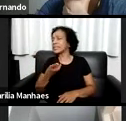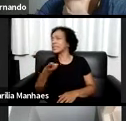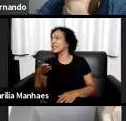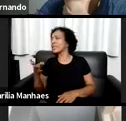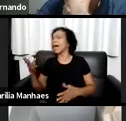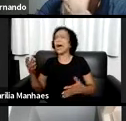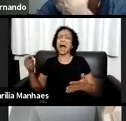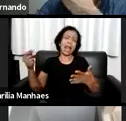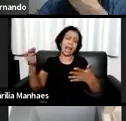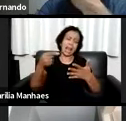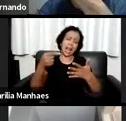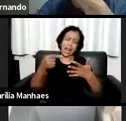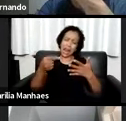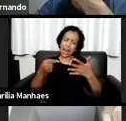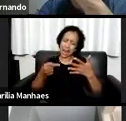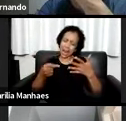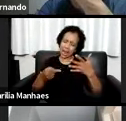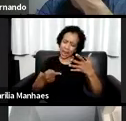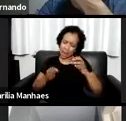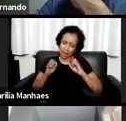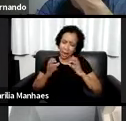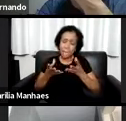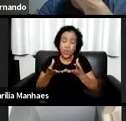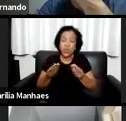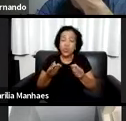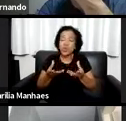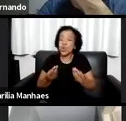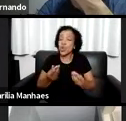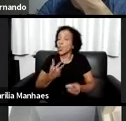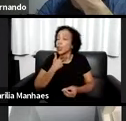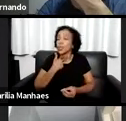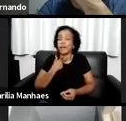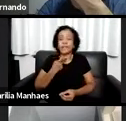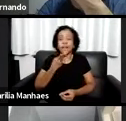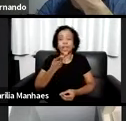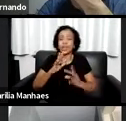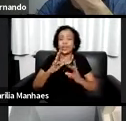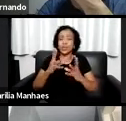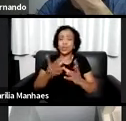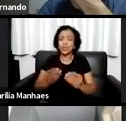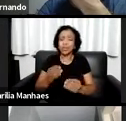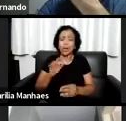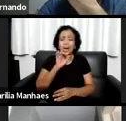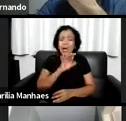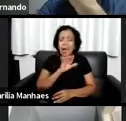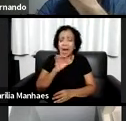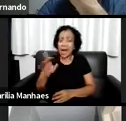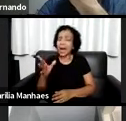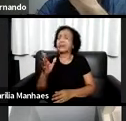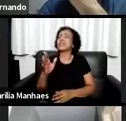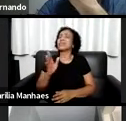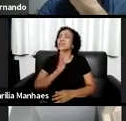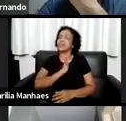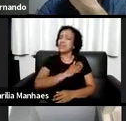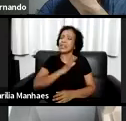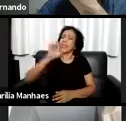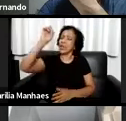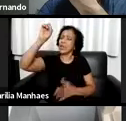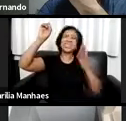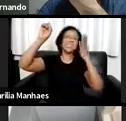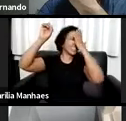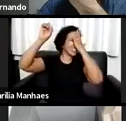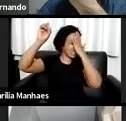aqui postados, nós não damos conta de mencionar todos, mas cada um está registrado no teu trono de graça, o Senhor